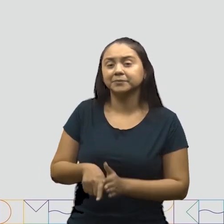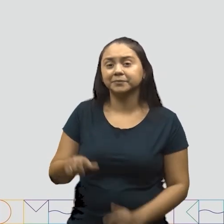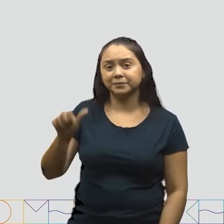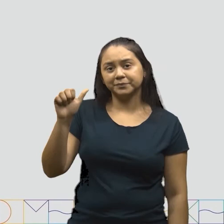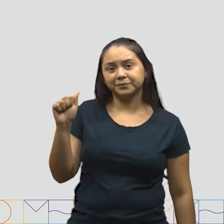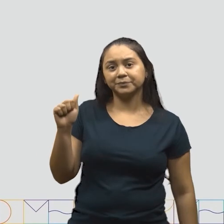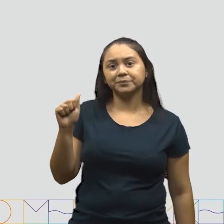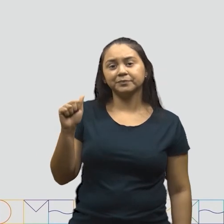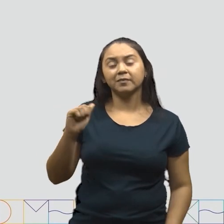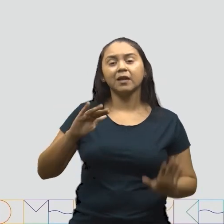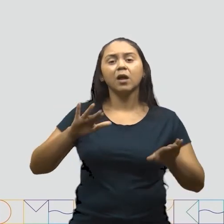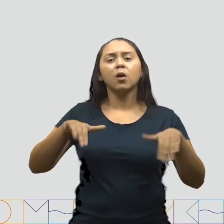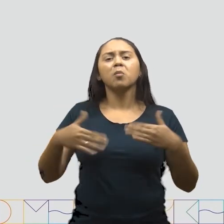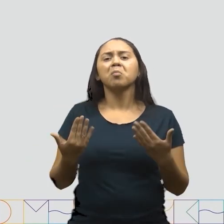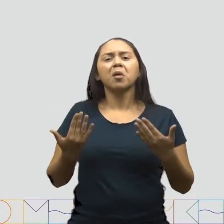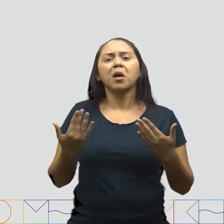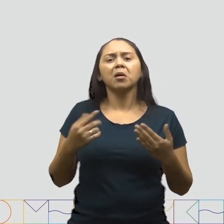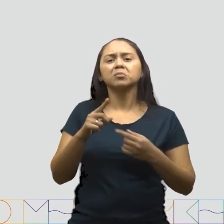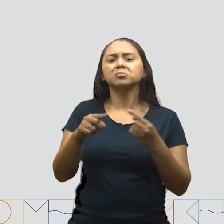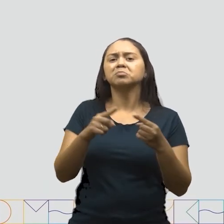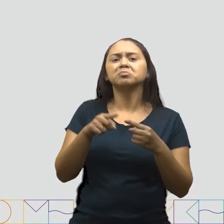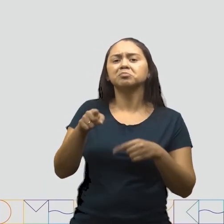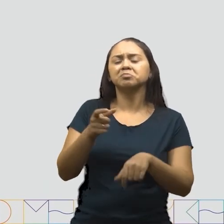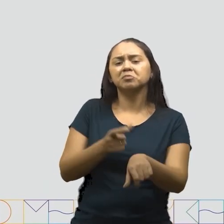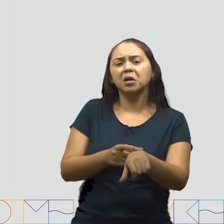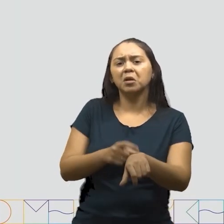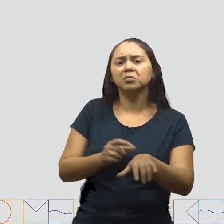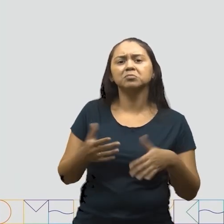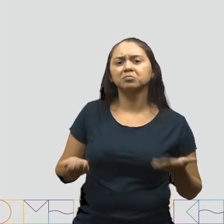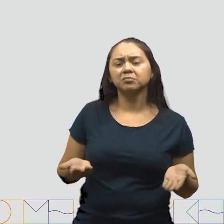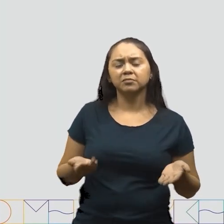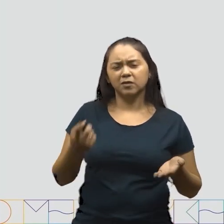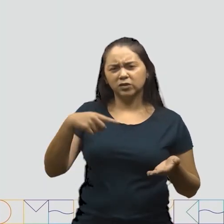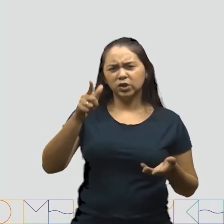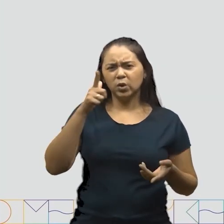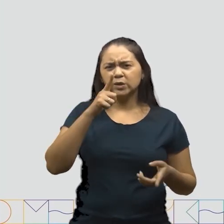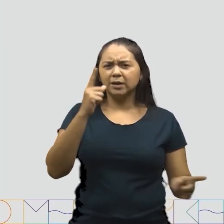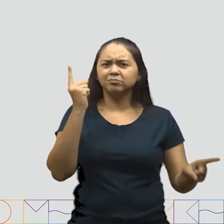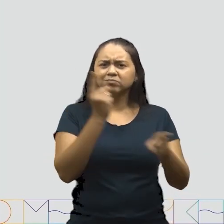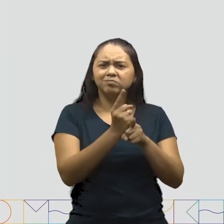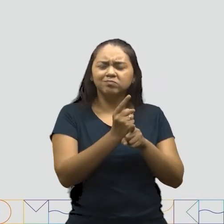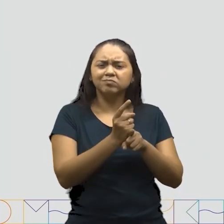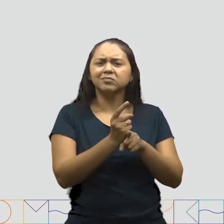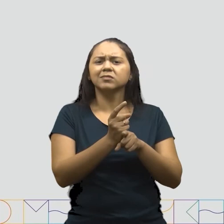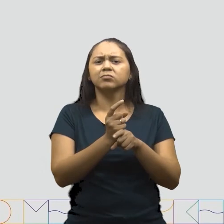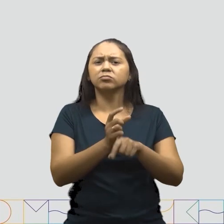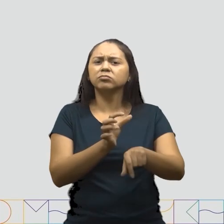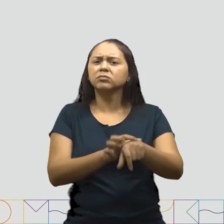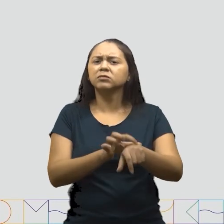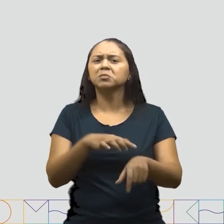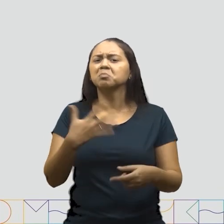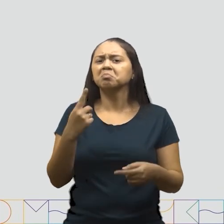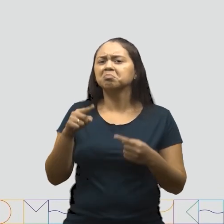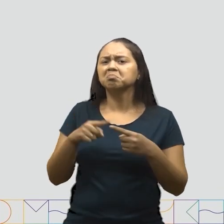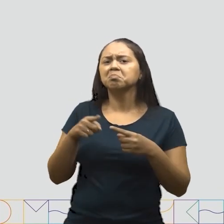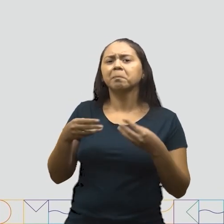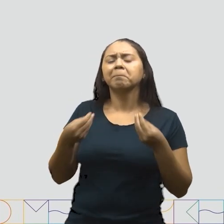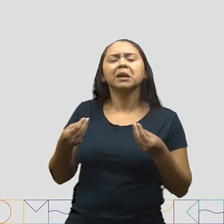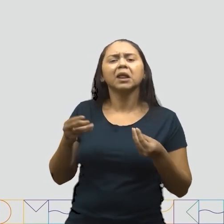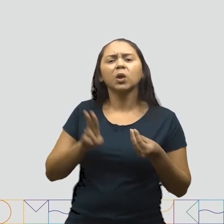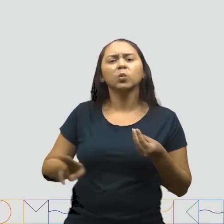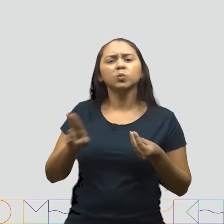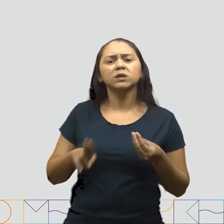A. Qual a utilidade do relógio? E aí, você consegue identificar no texto qual é a utilidade do relógio? Para que ele